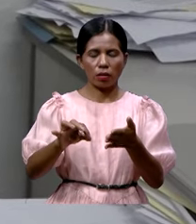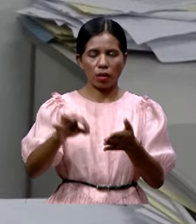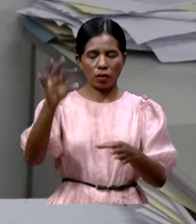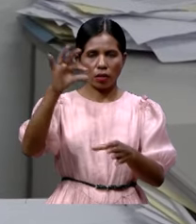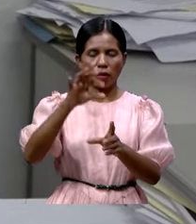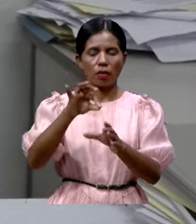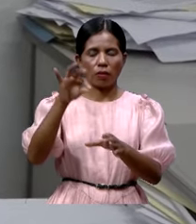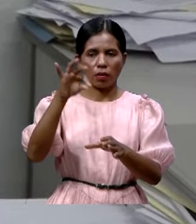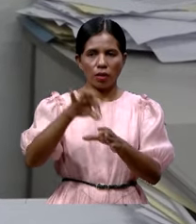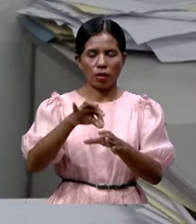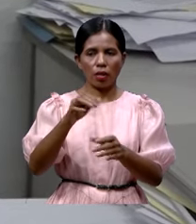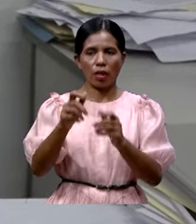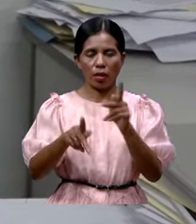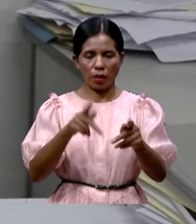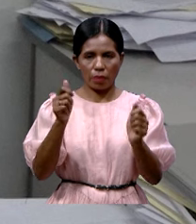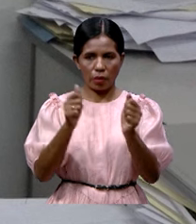27 liubane ia